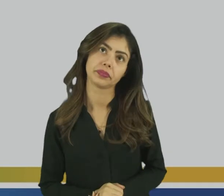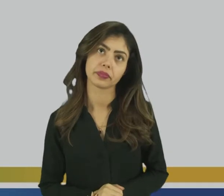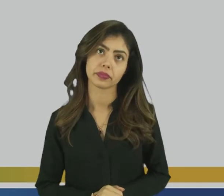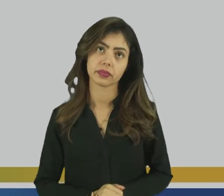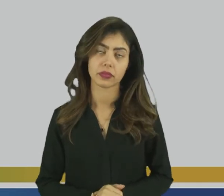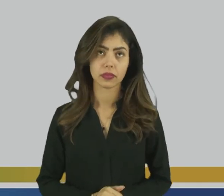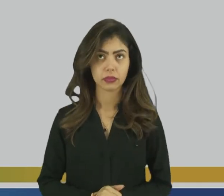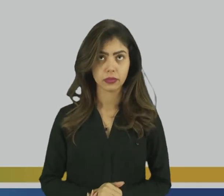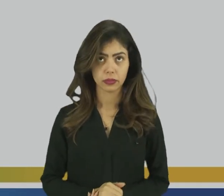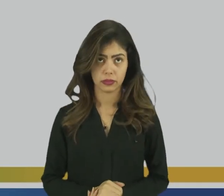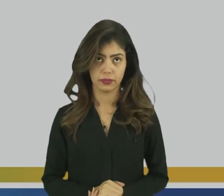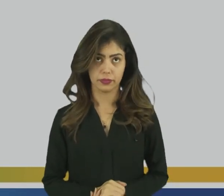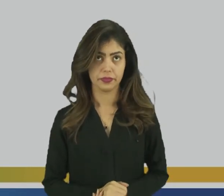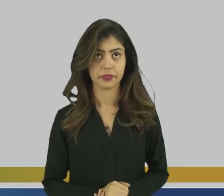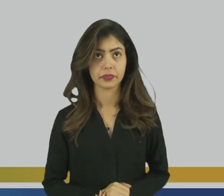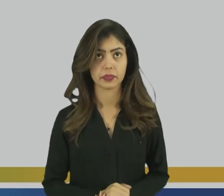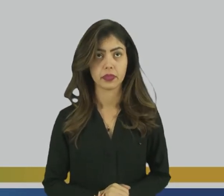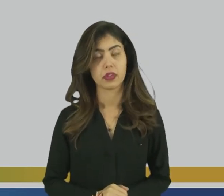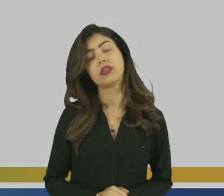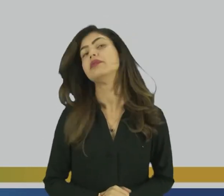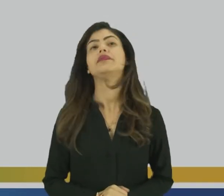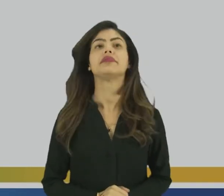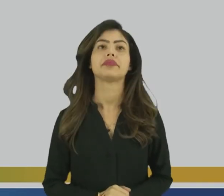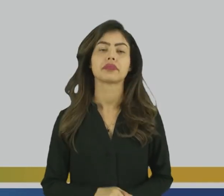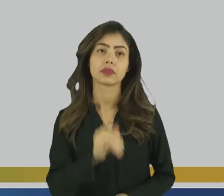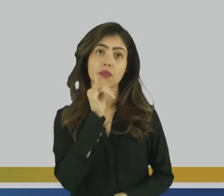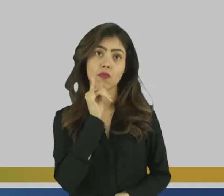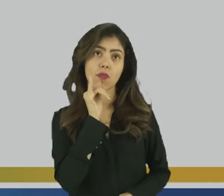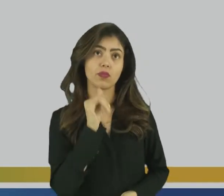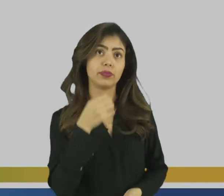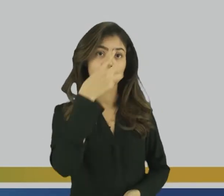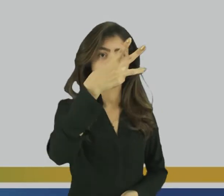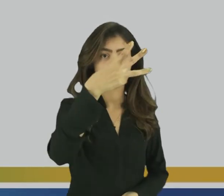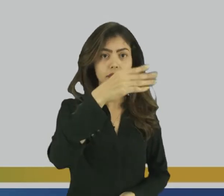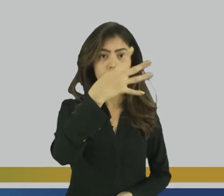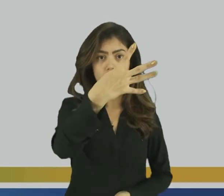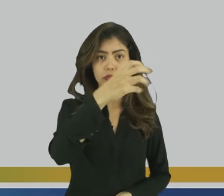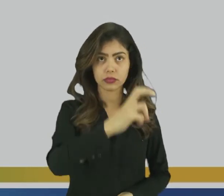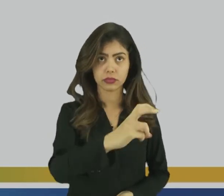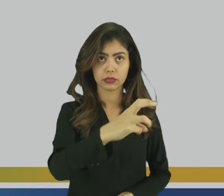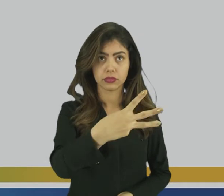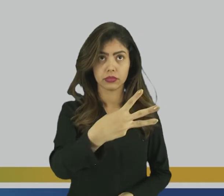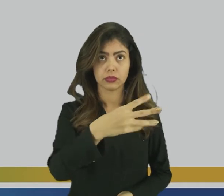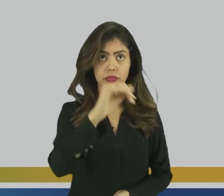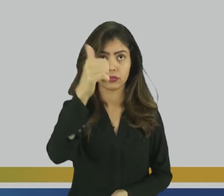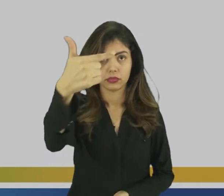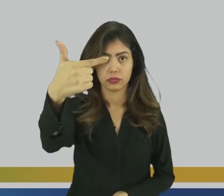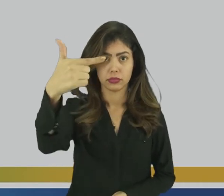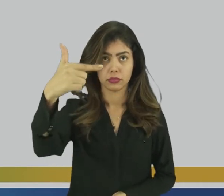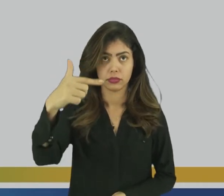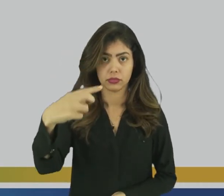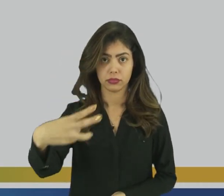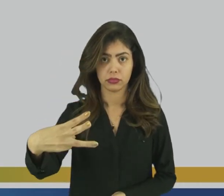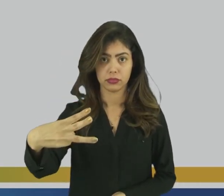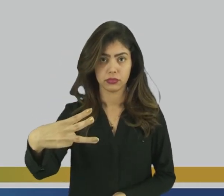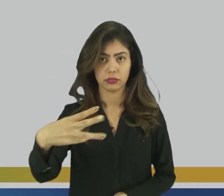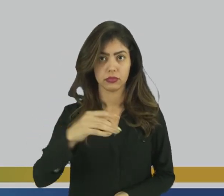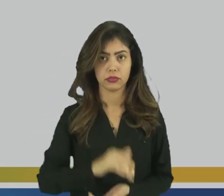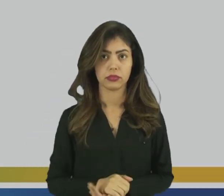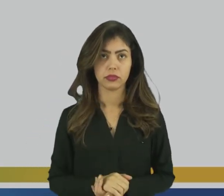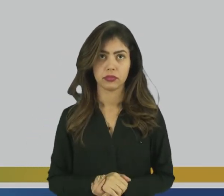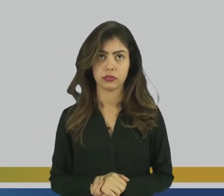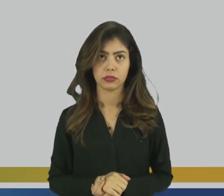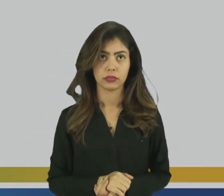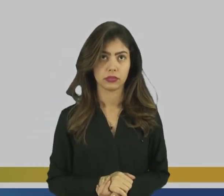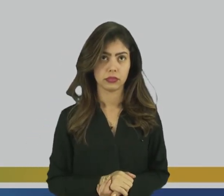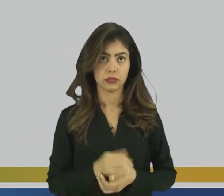tá? Então, ó, vamos pegar aqui um exemplo. Ó, 4/3 menos 2/3.